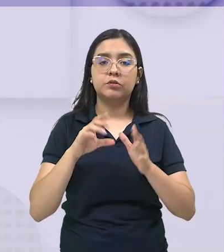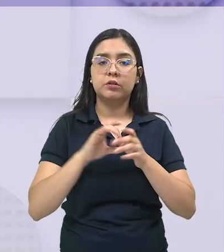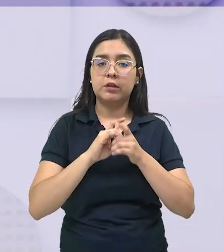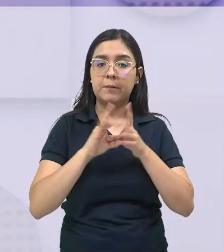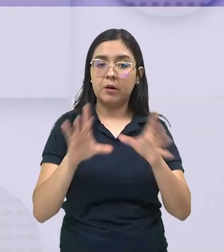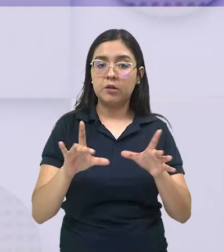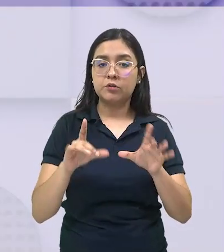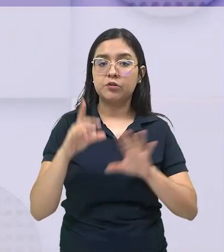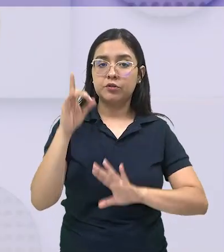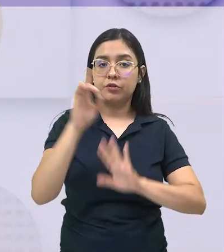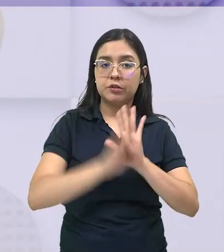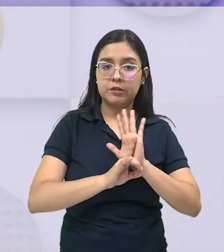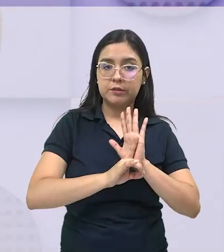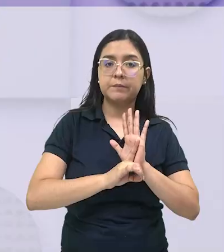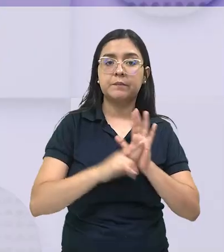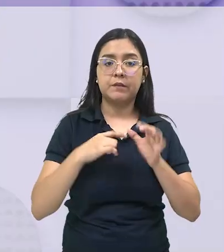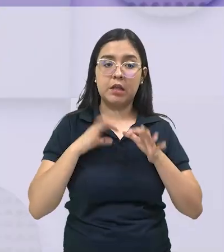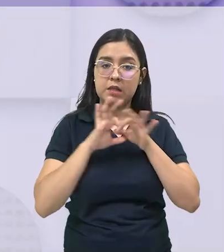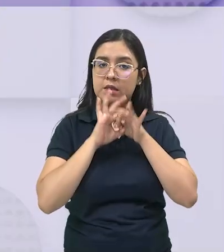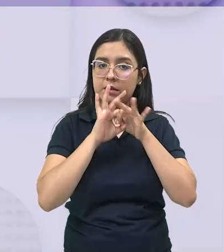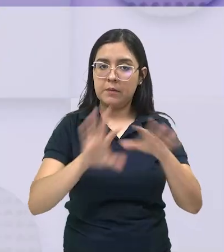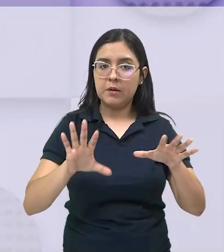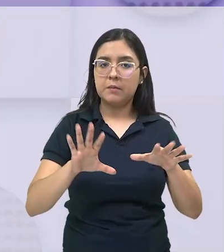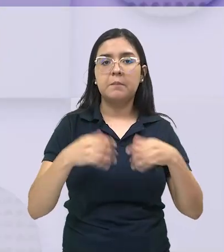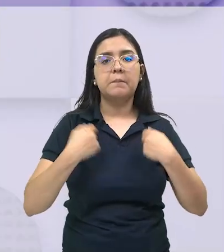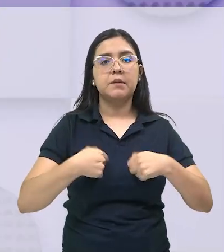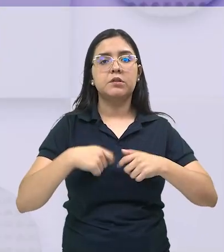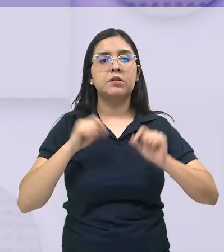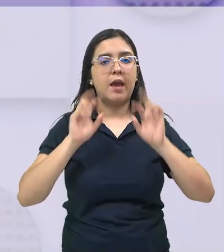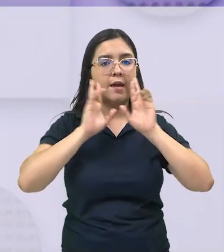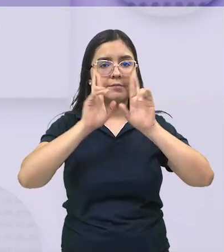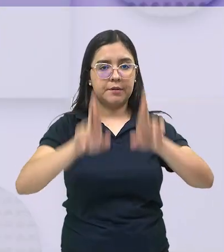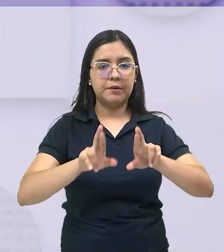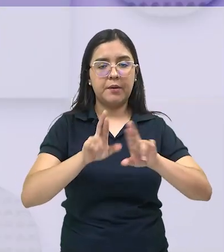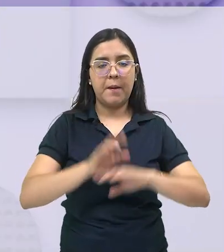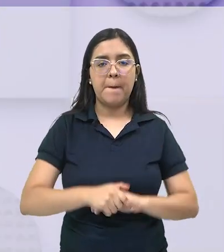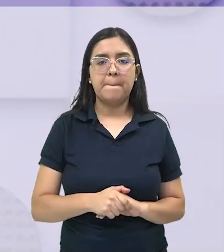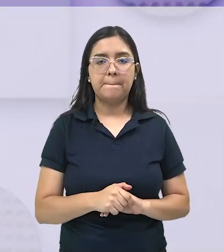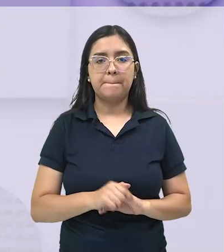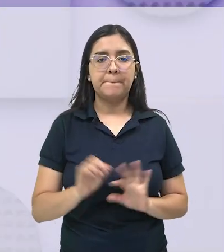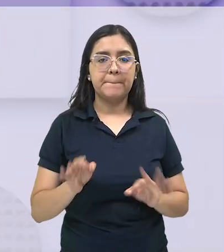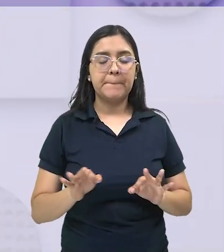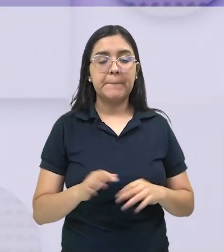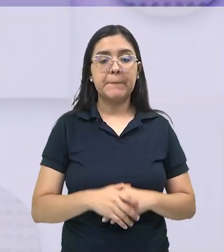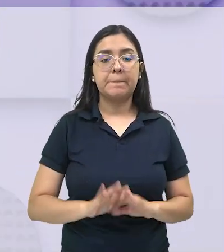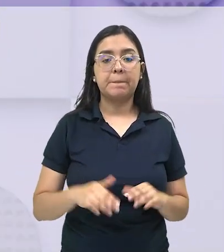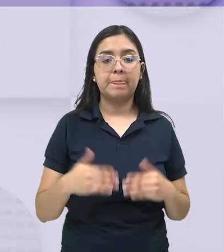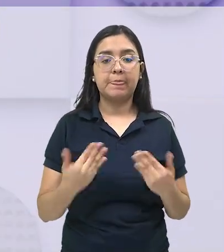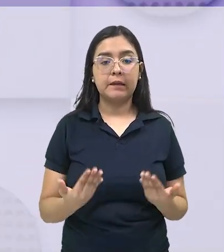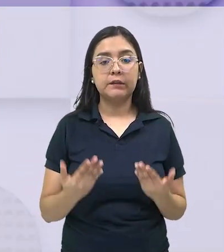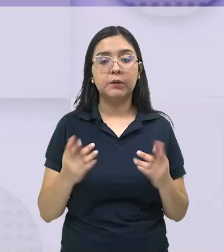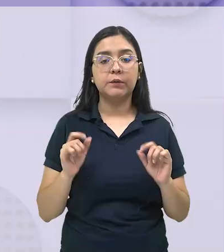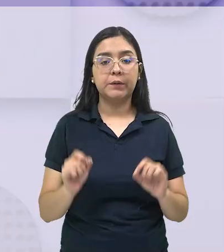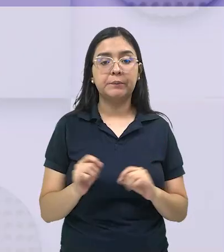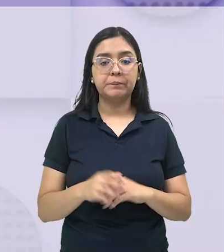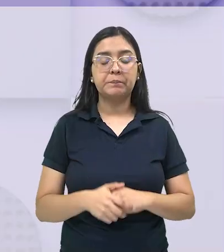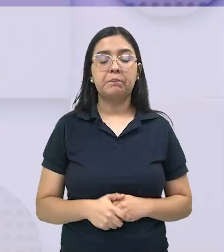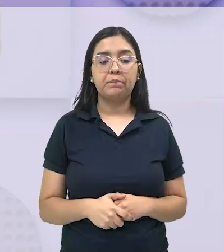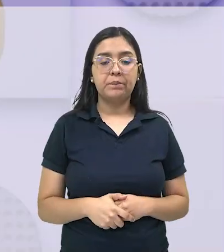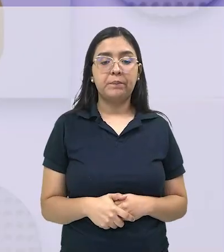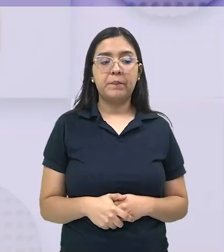de direito, que é um Estado laico e que deve ser devidamente respeitado. Ok? E aí, isso